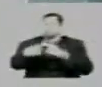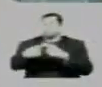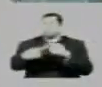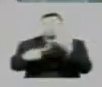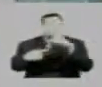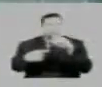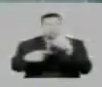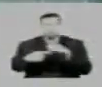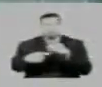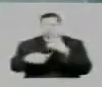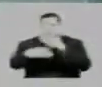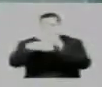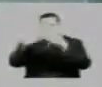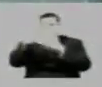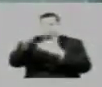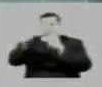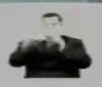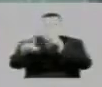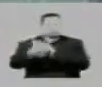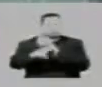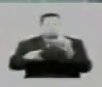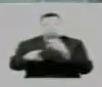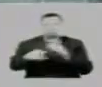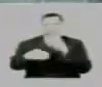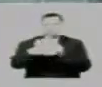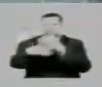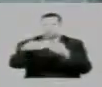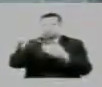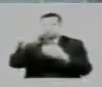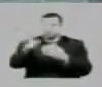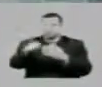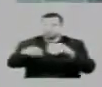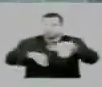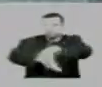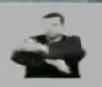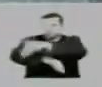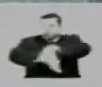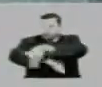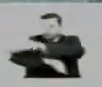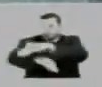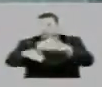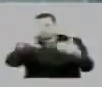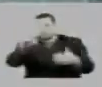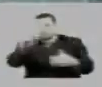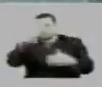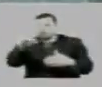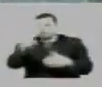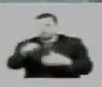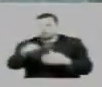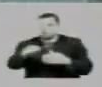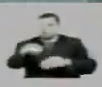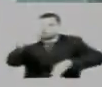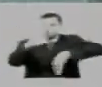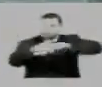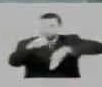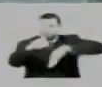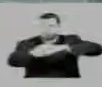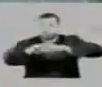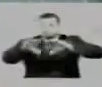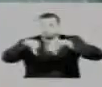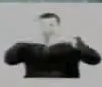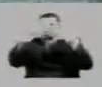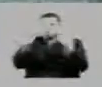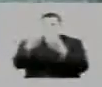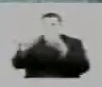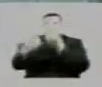óbvio que não vai ter uma obra em andamento na Constantino Nery durante o período de realização dos Jogos da Copa do Mundo em